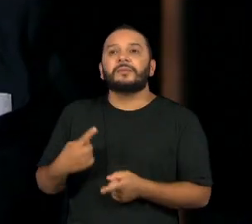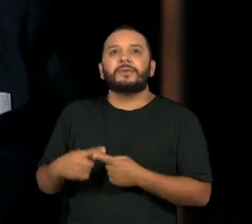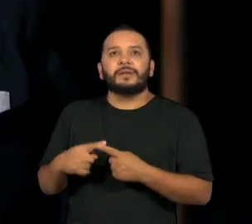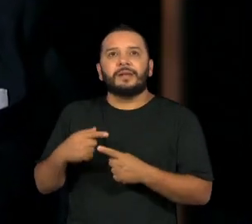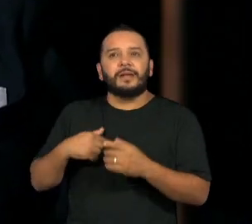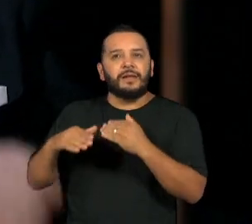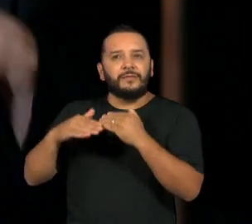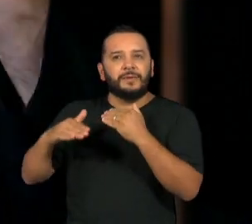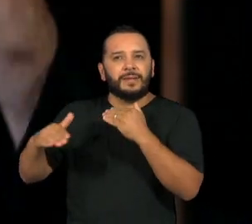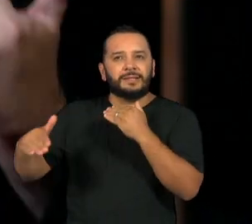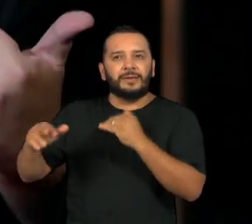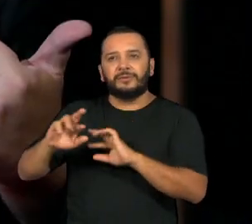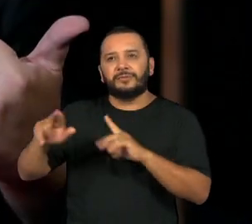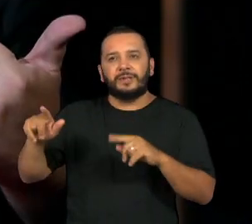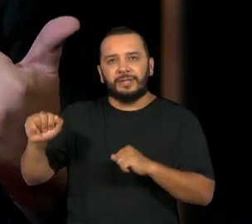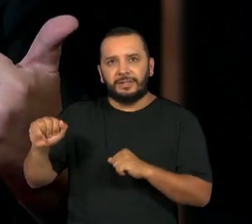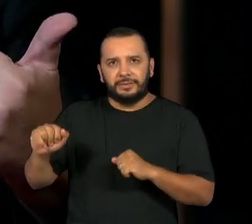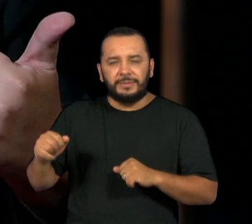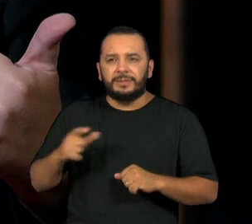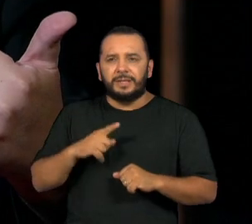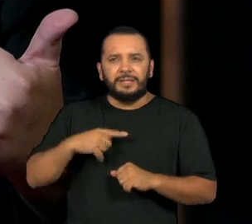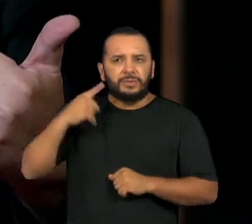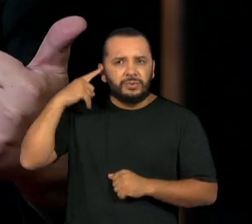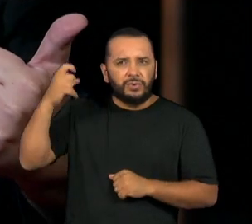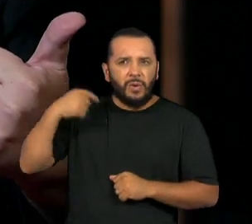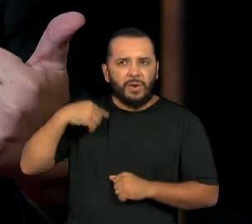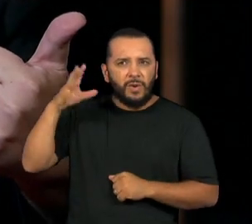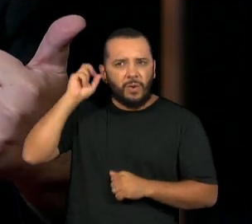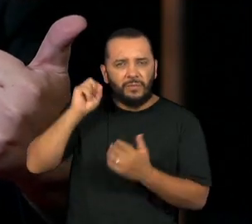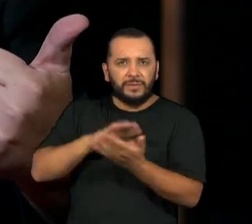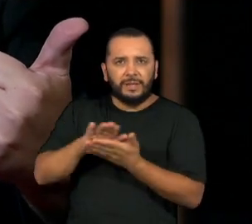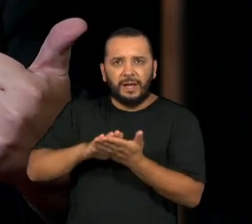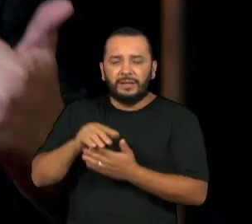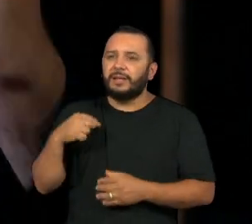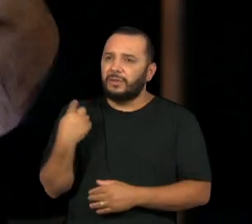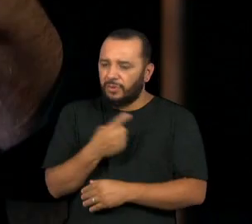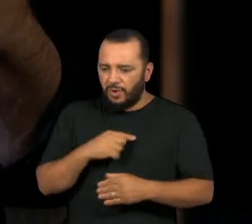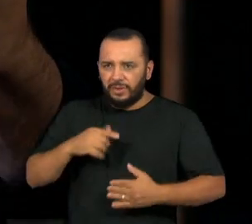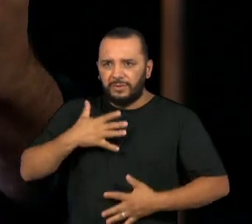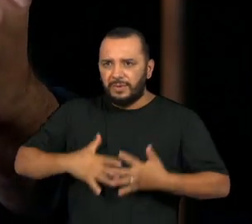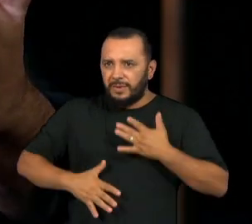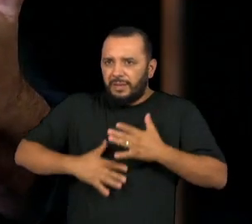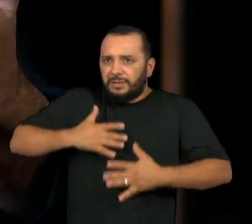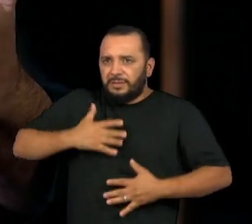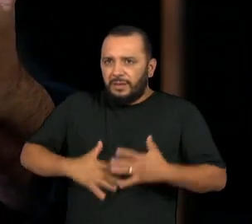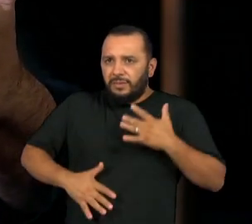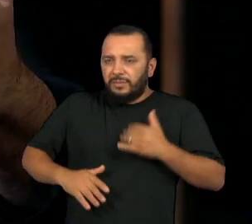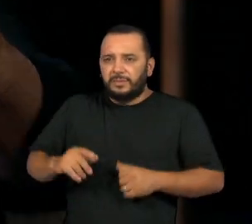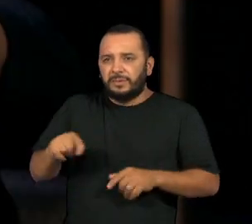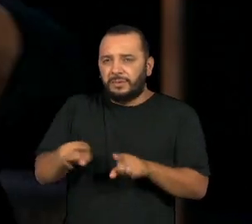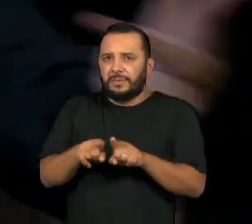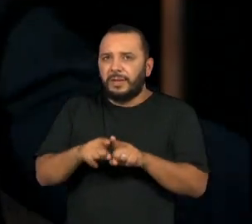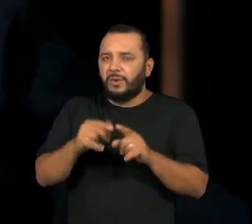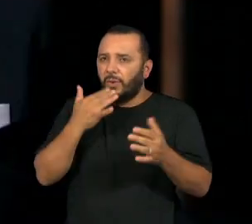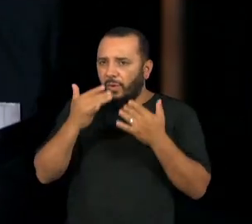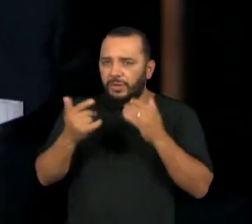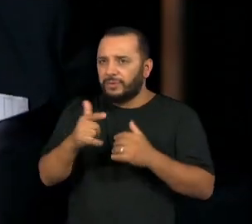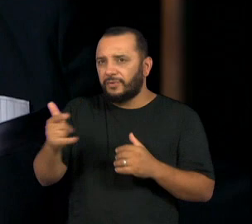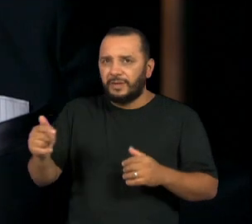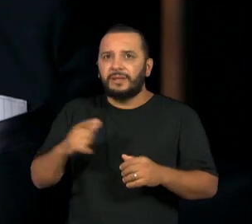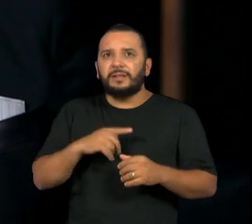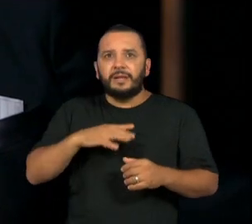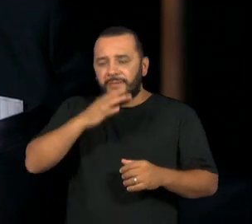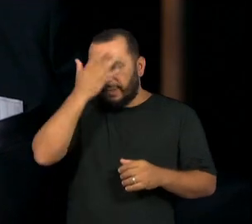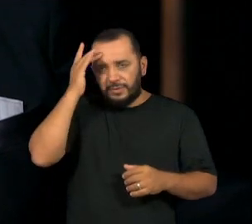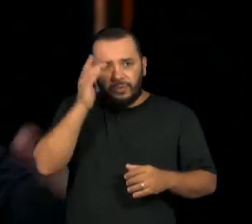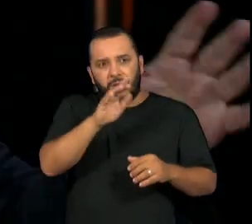aguda. Então, se tem som que eu não escuto, e nós somos vibrações, se tem cor que a gente não vê, deve ter gente que a gente não vê